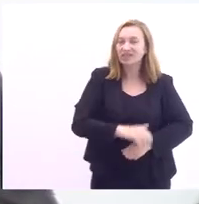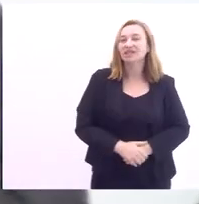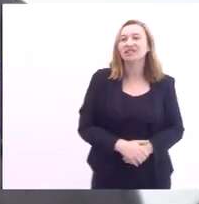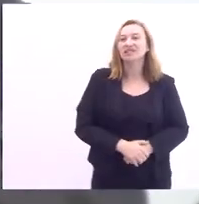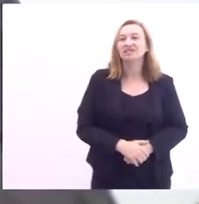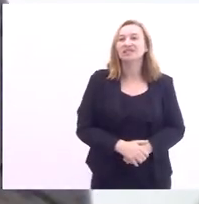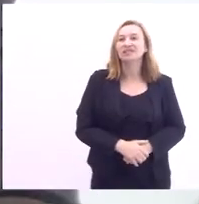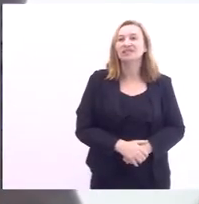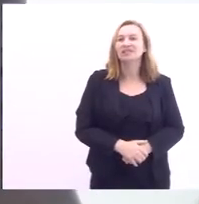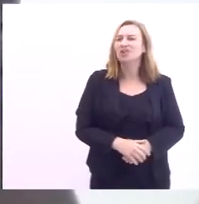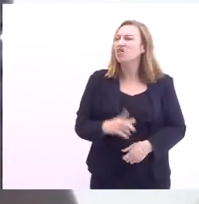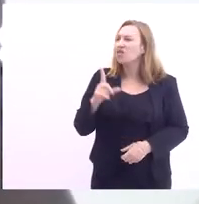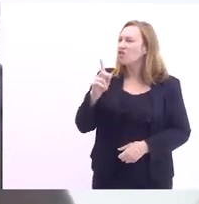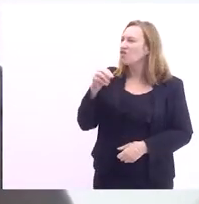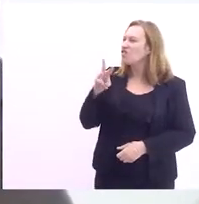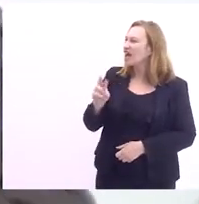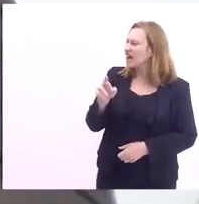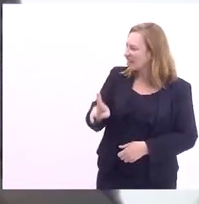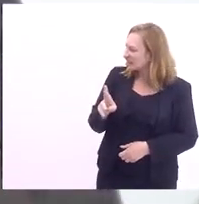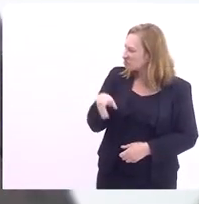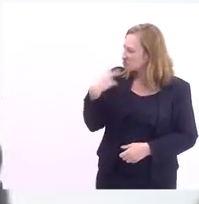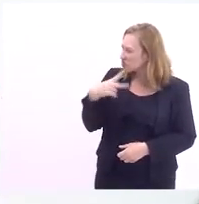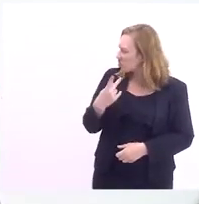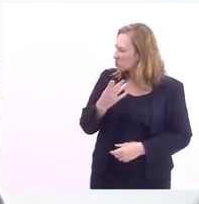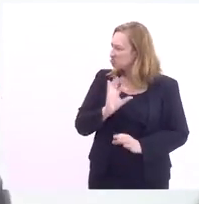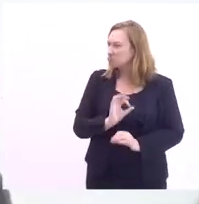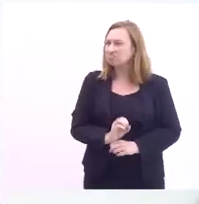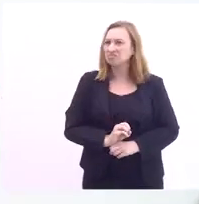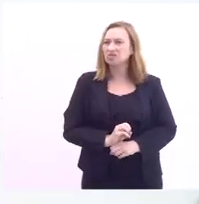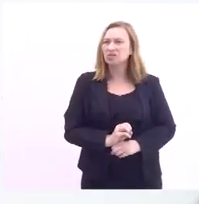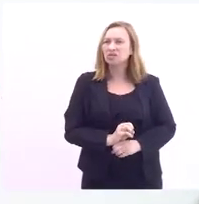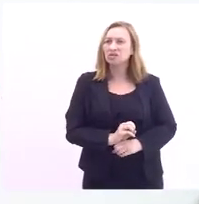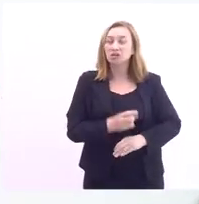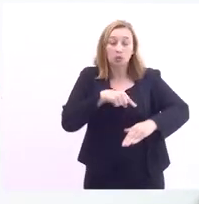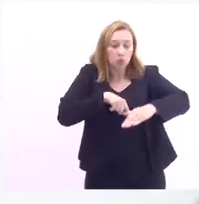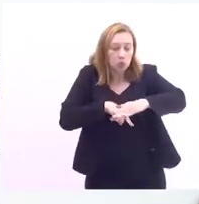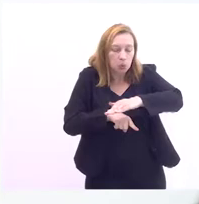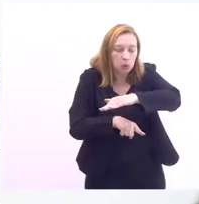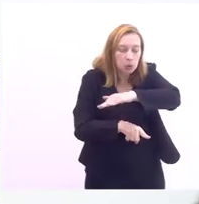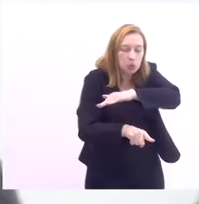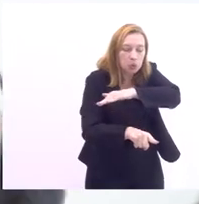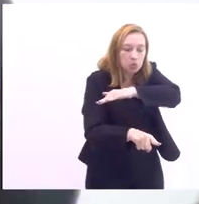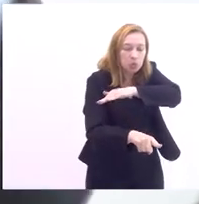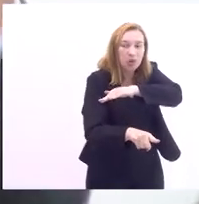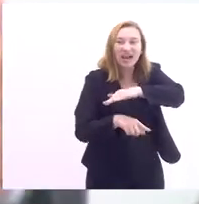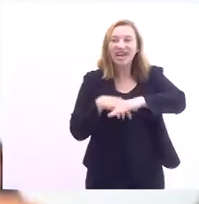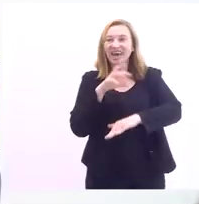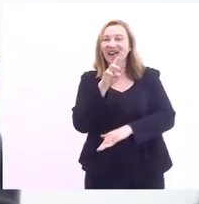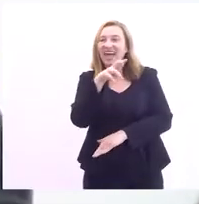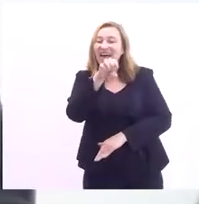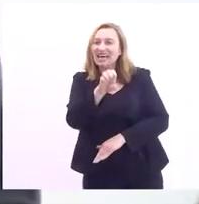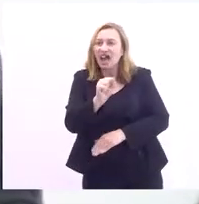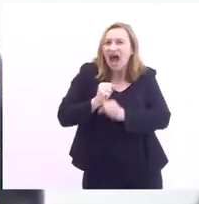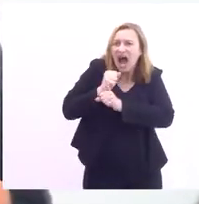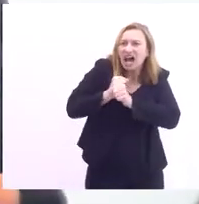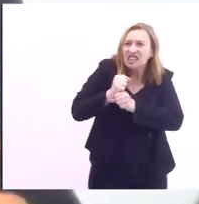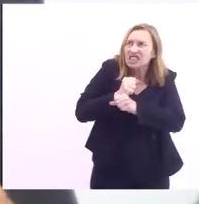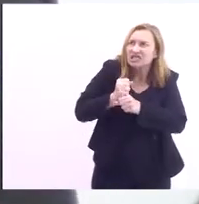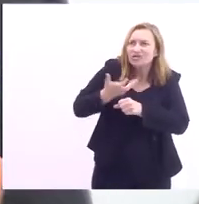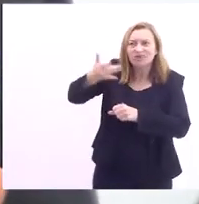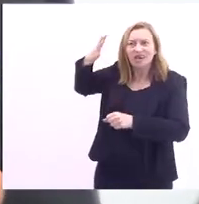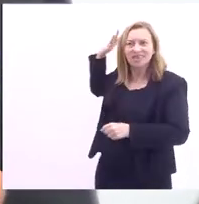O Wagner Victor, como falou, nas redes subterrâneas. Falei. Eu, há muitos anos atrás, aqui na